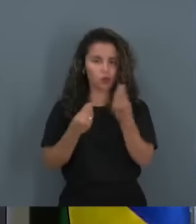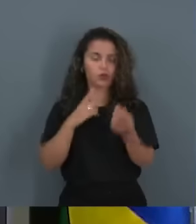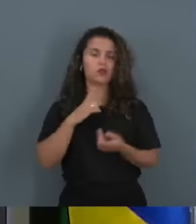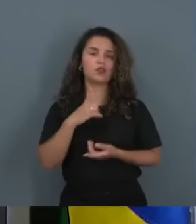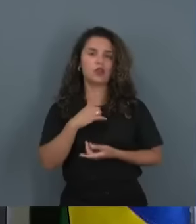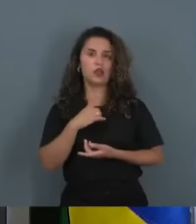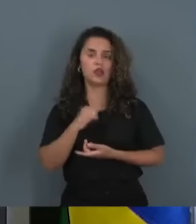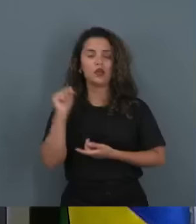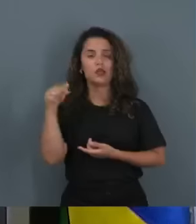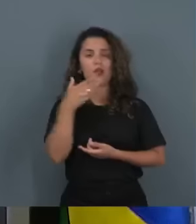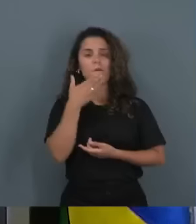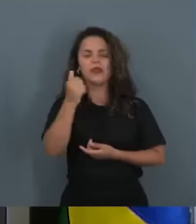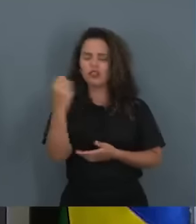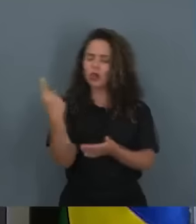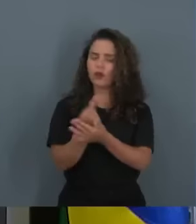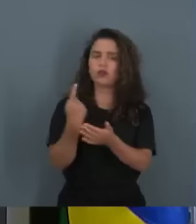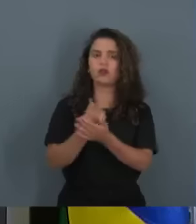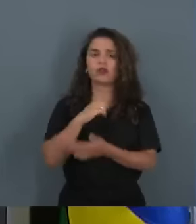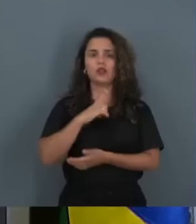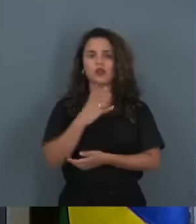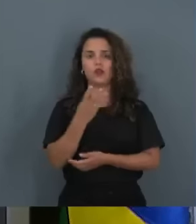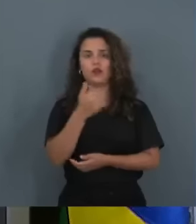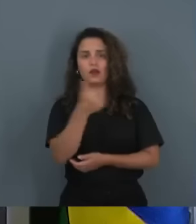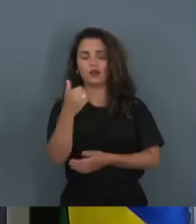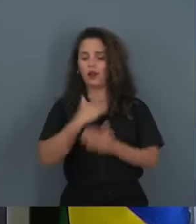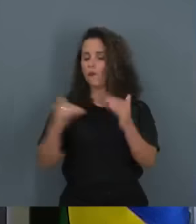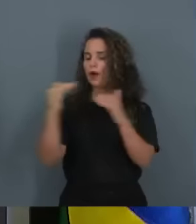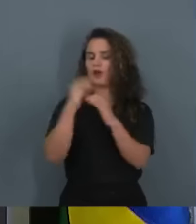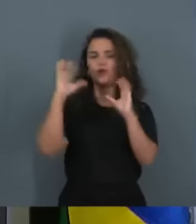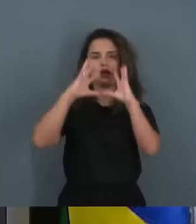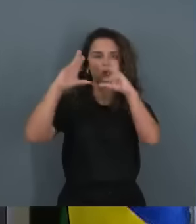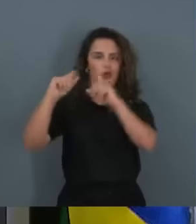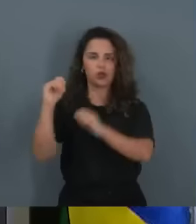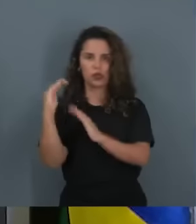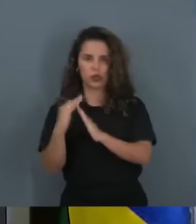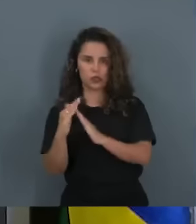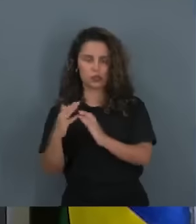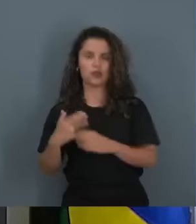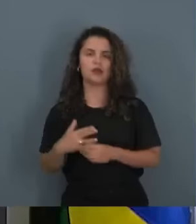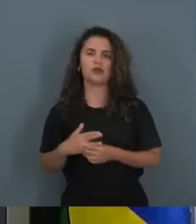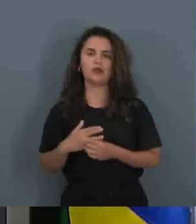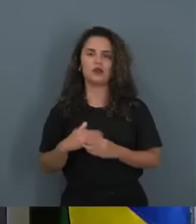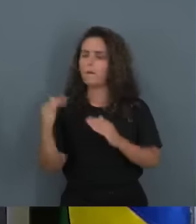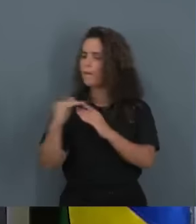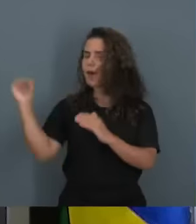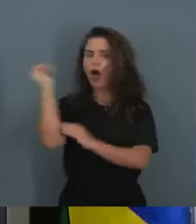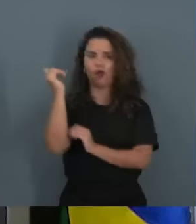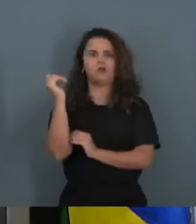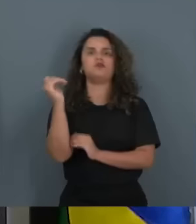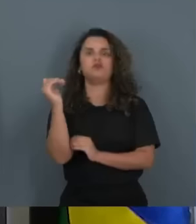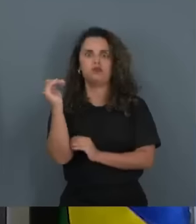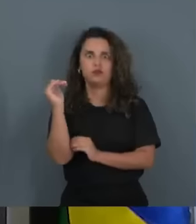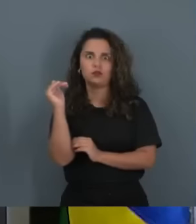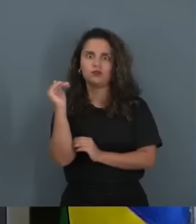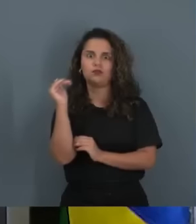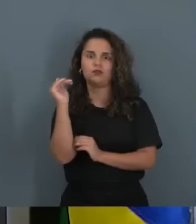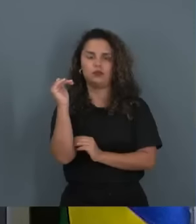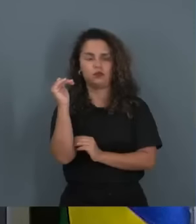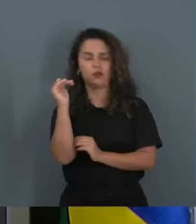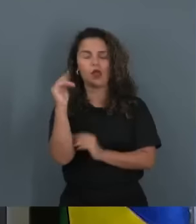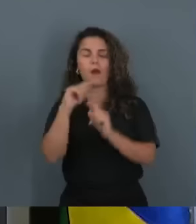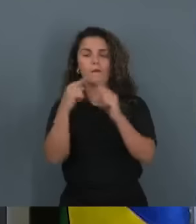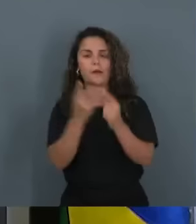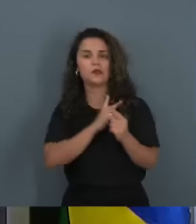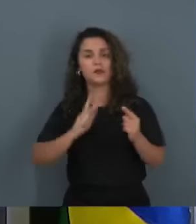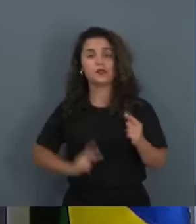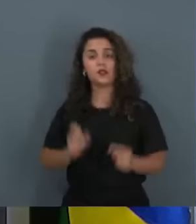nesse super pedido, que já tem 41, a maioria absoluta da casa. A maioria. Mas o presidente